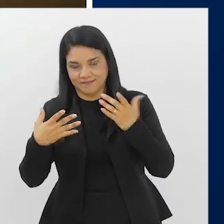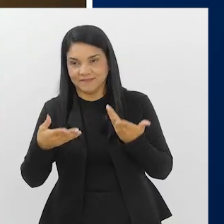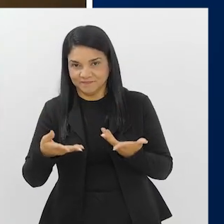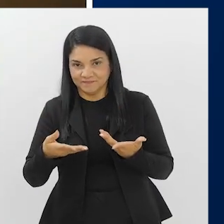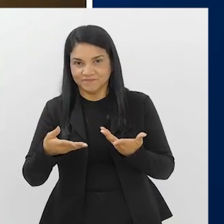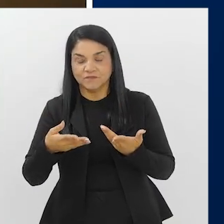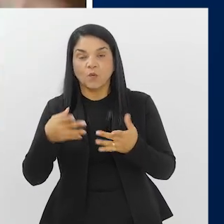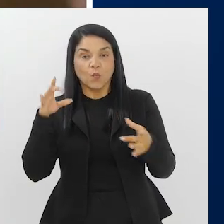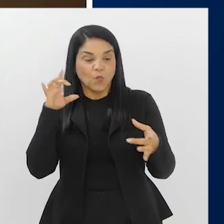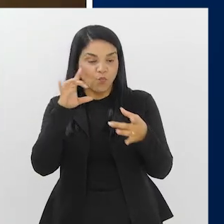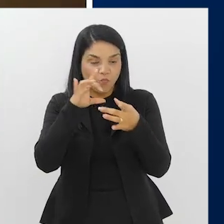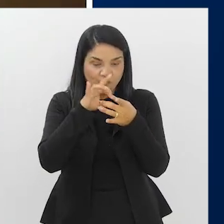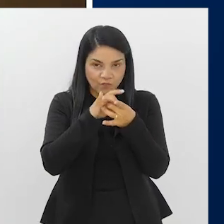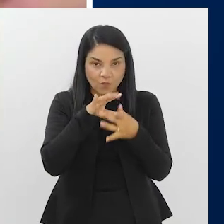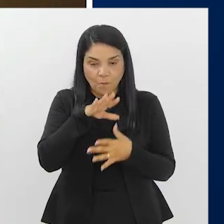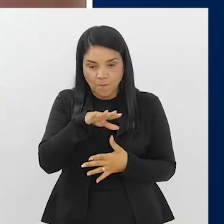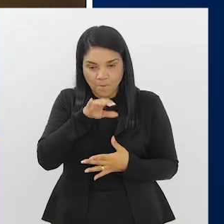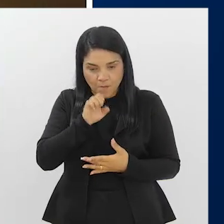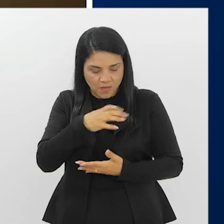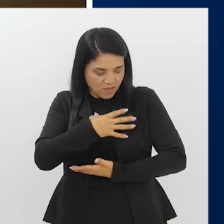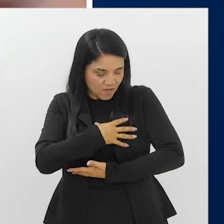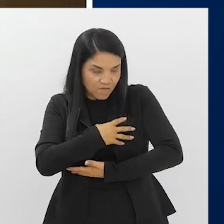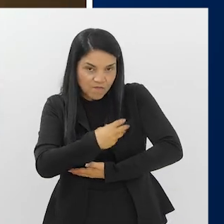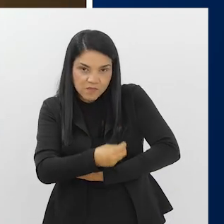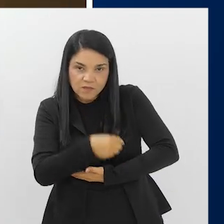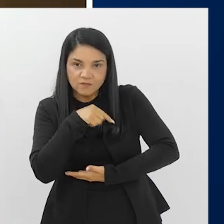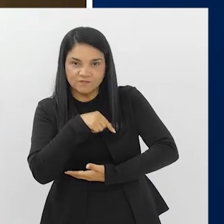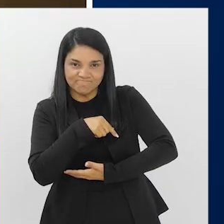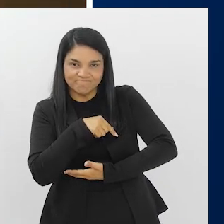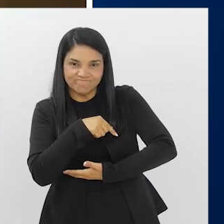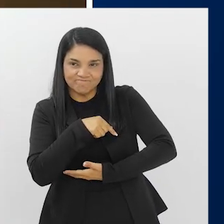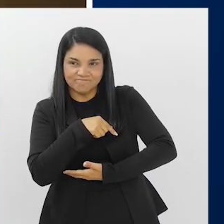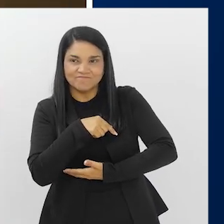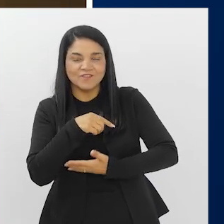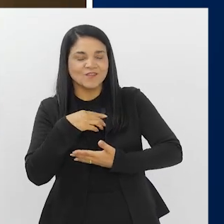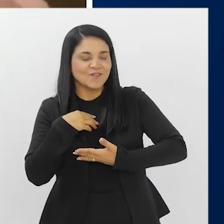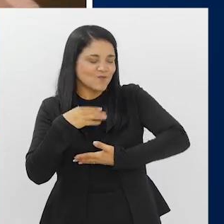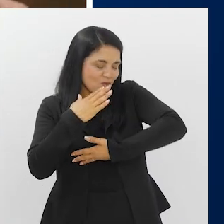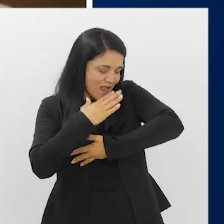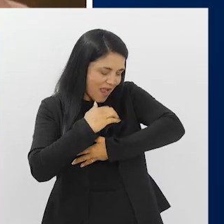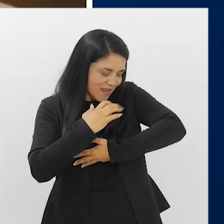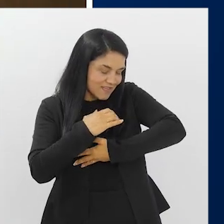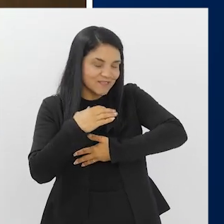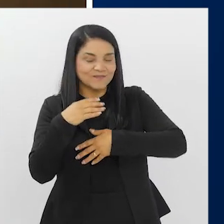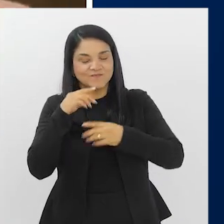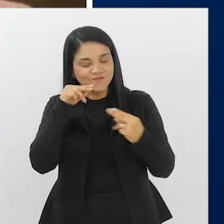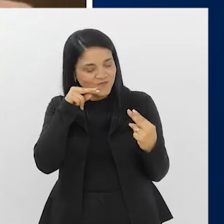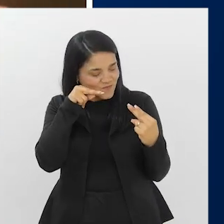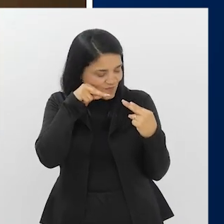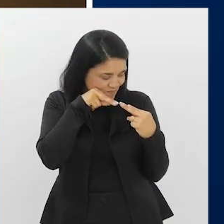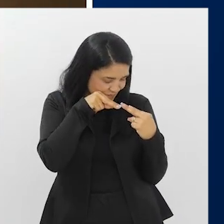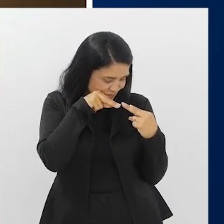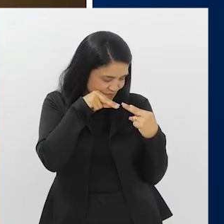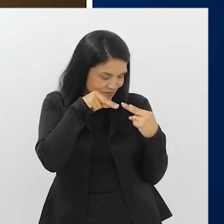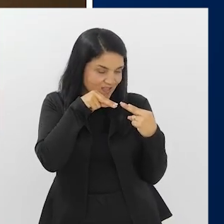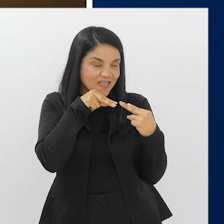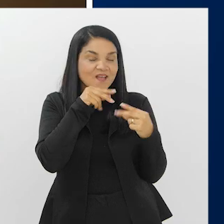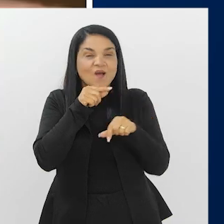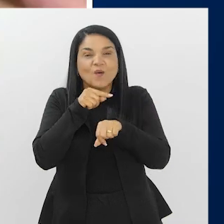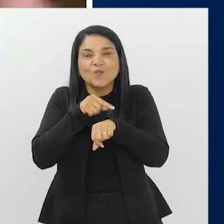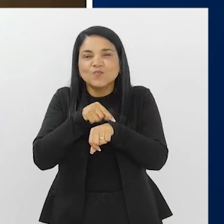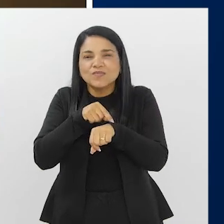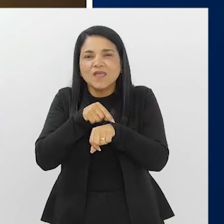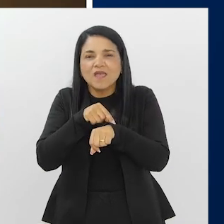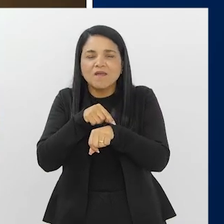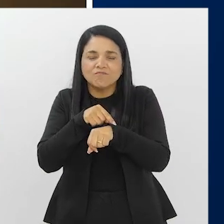porque todo esse vínculo que é formado na amamentação, do toque, do olhar, do tempo